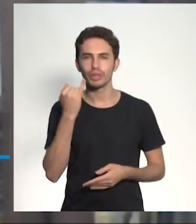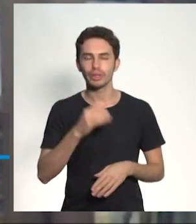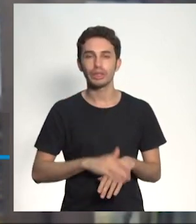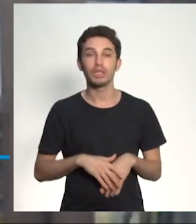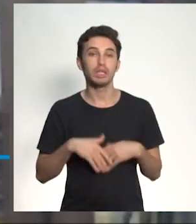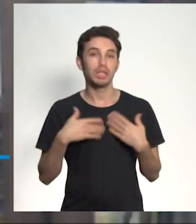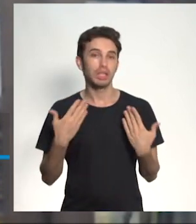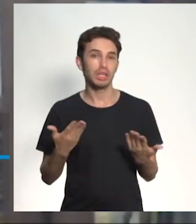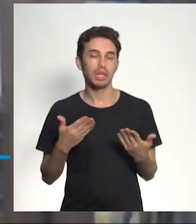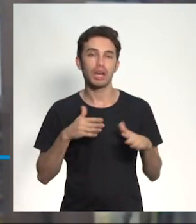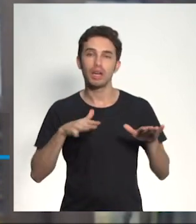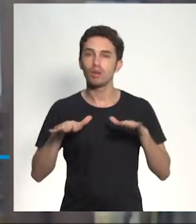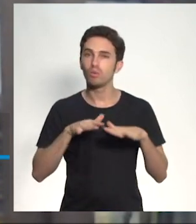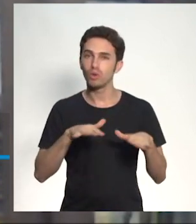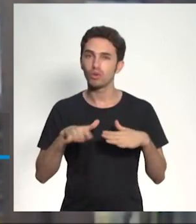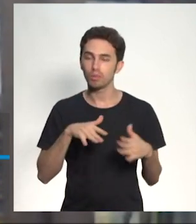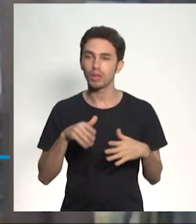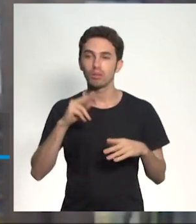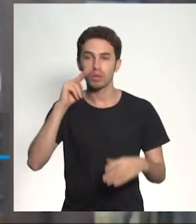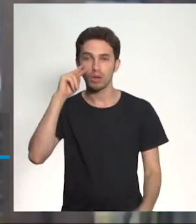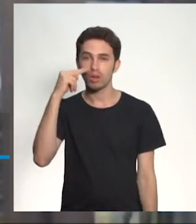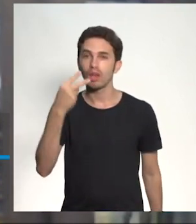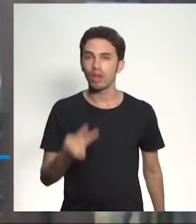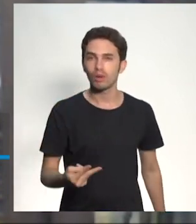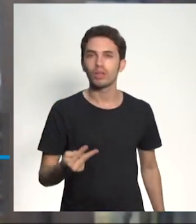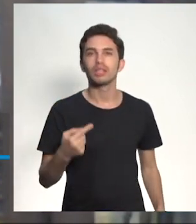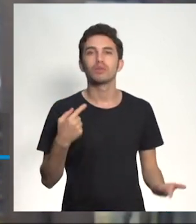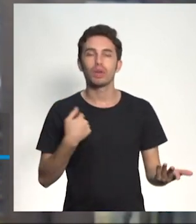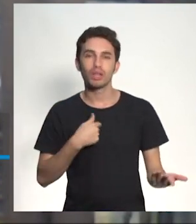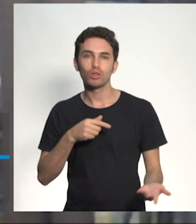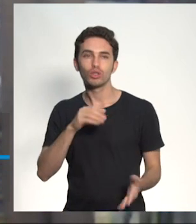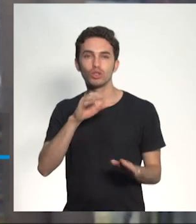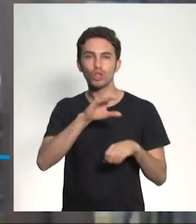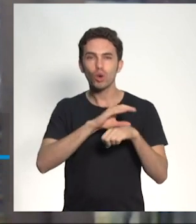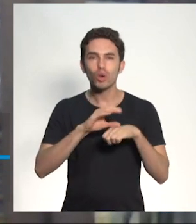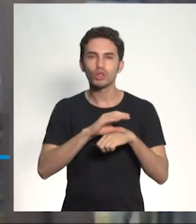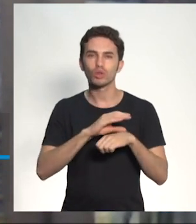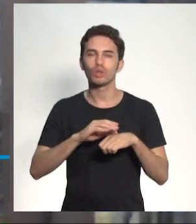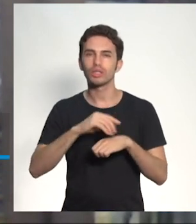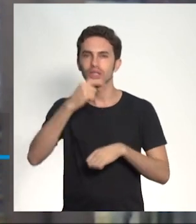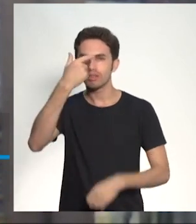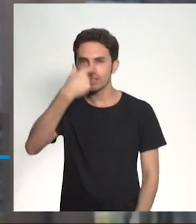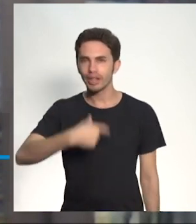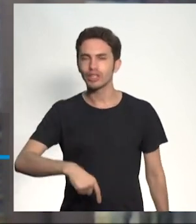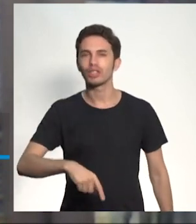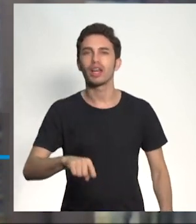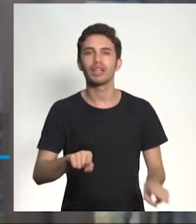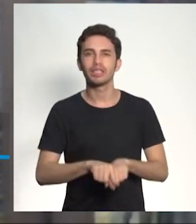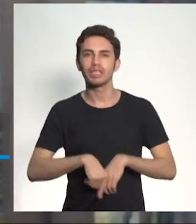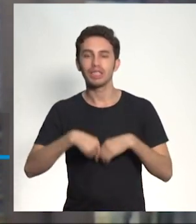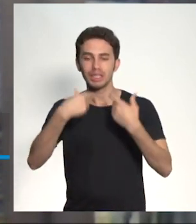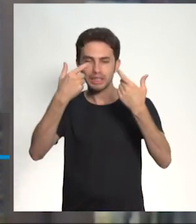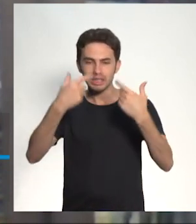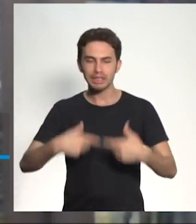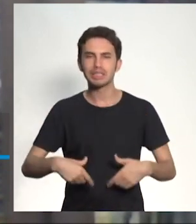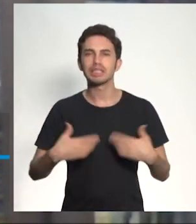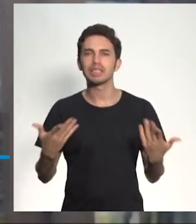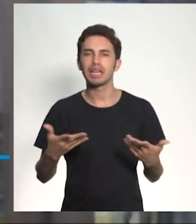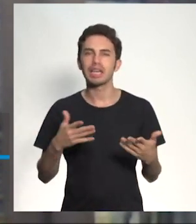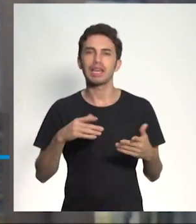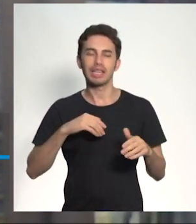E é um movimento pelo reconhecimento de constituição identitária, né? De ser quem somos